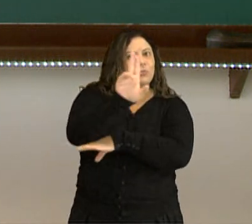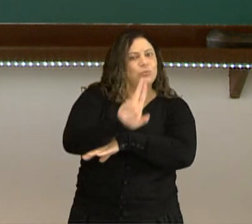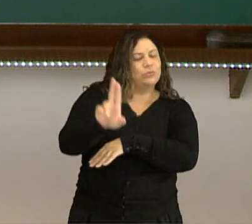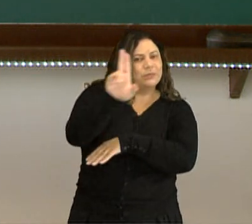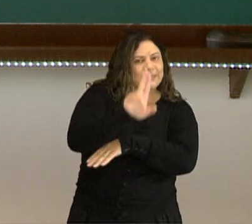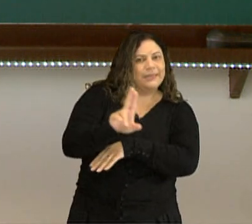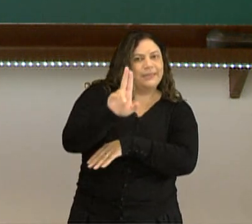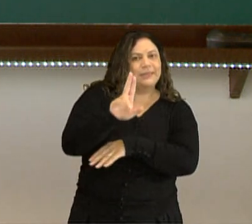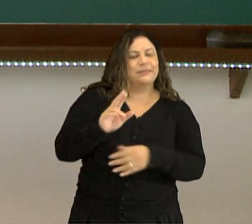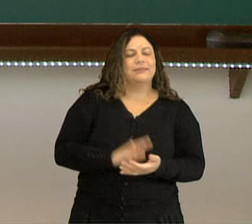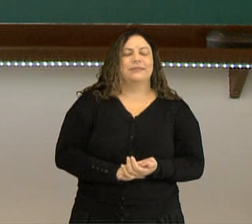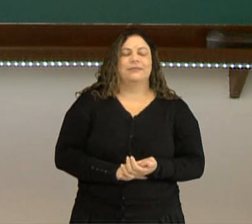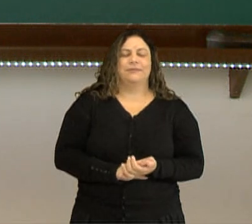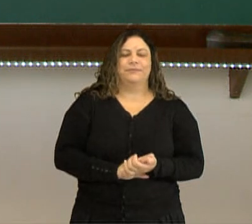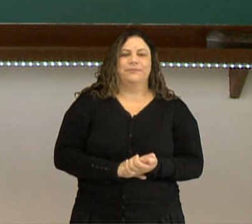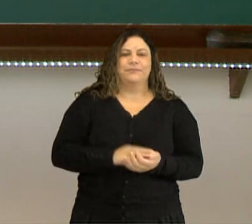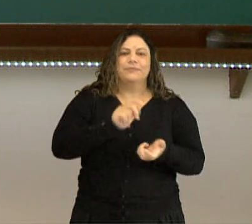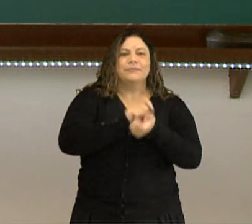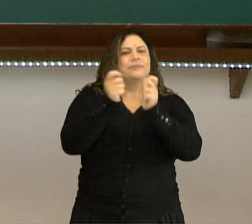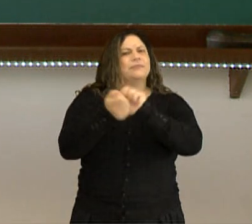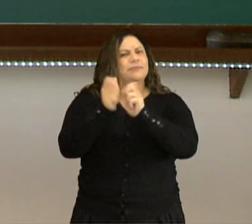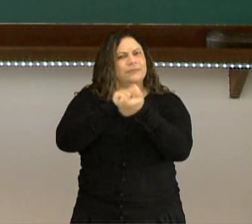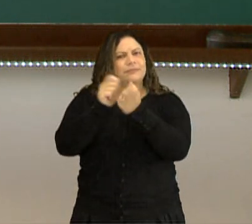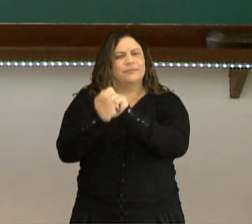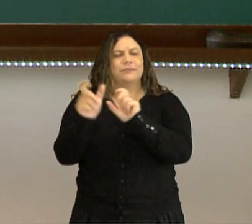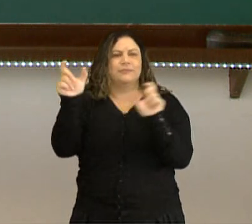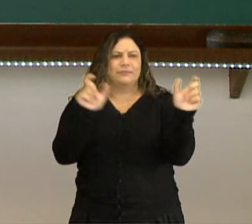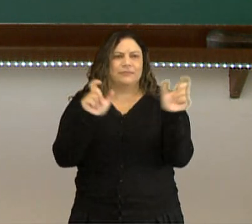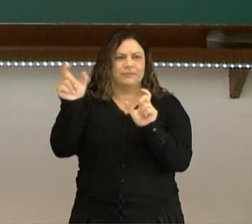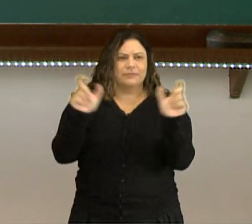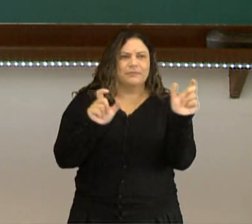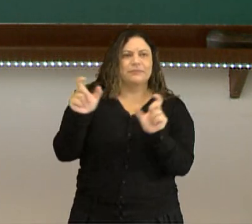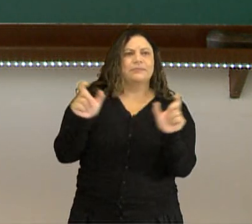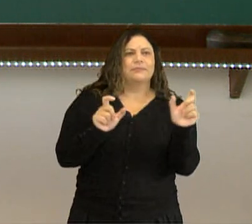utilizar de forma adequada as palavrinhas,